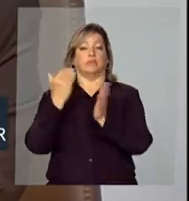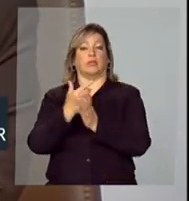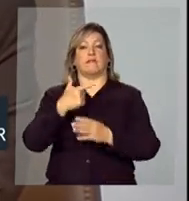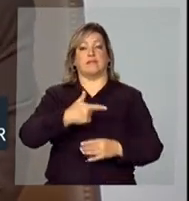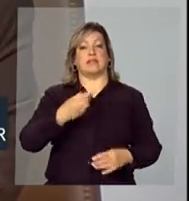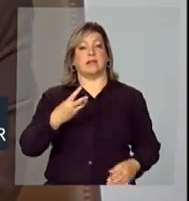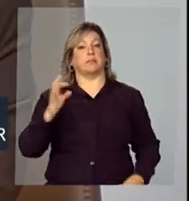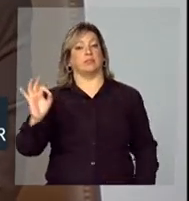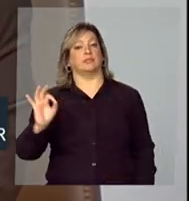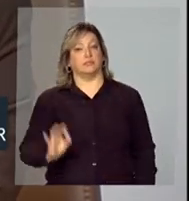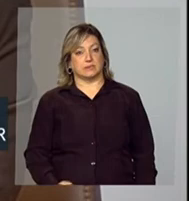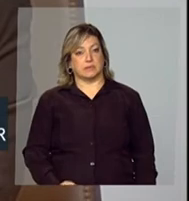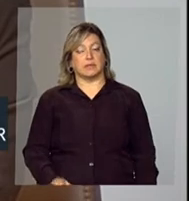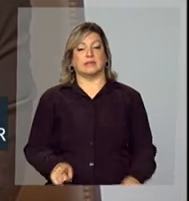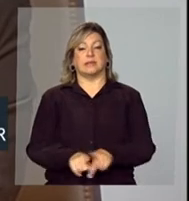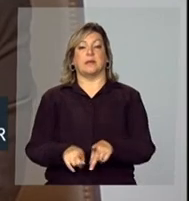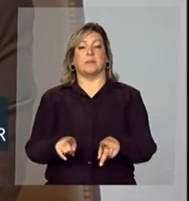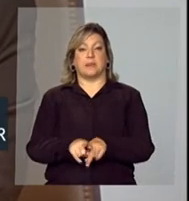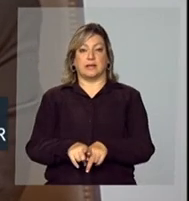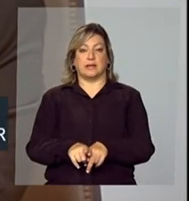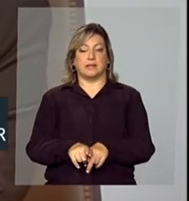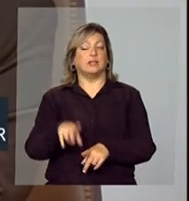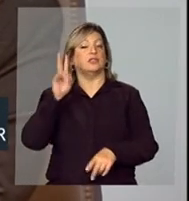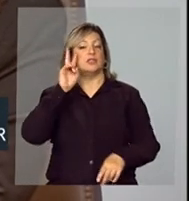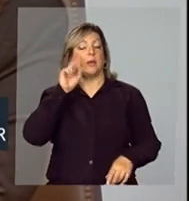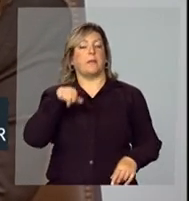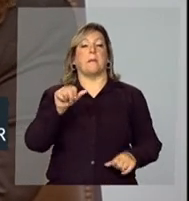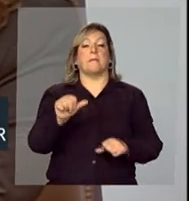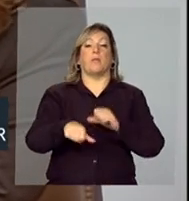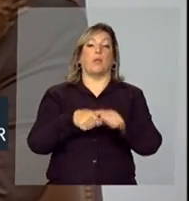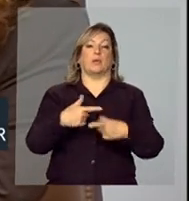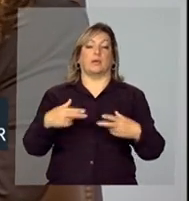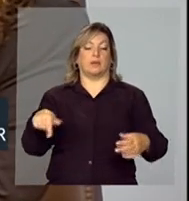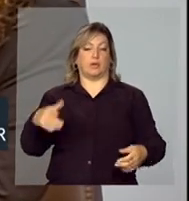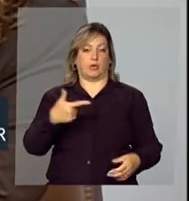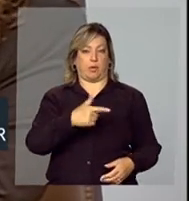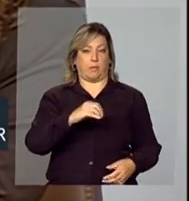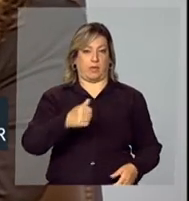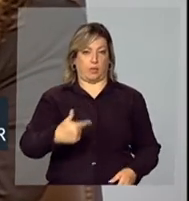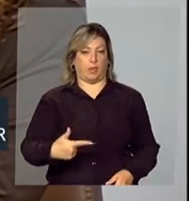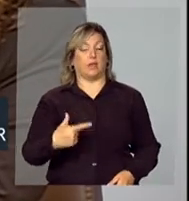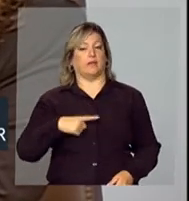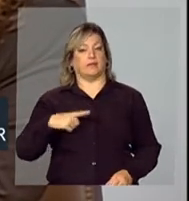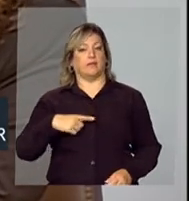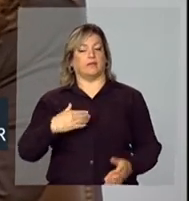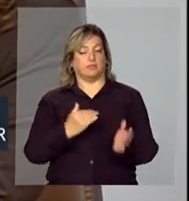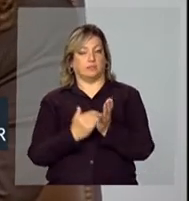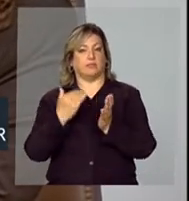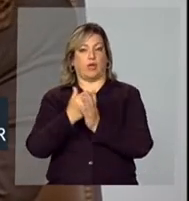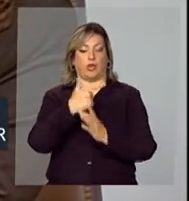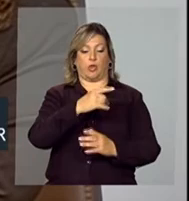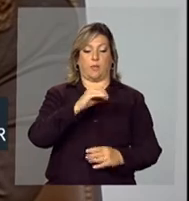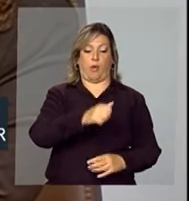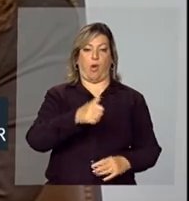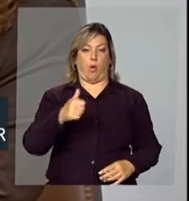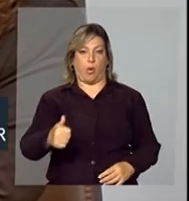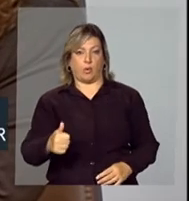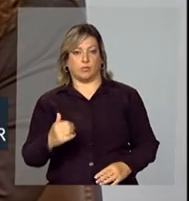por cento também em a mudança em 2012 nós tivemos um aumento a